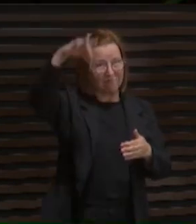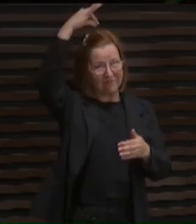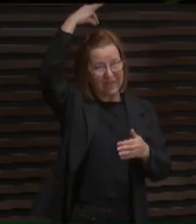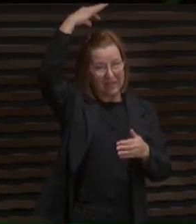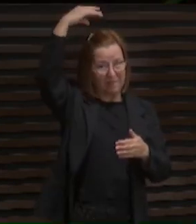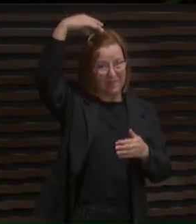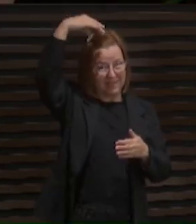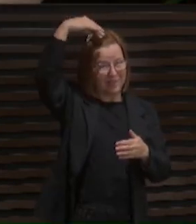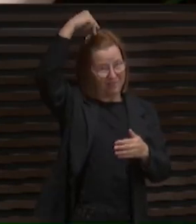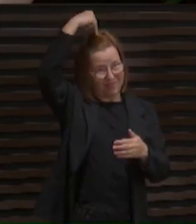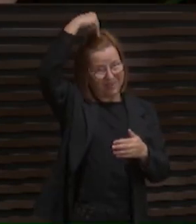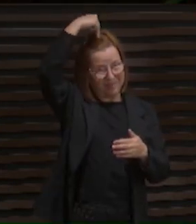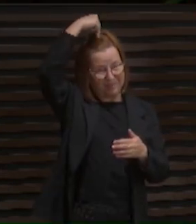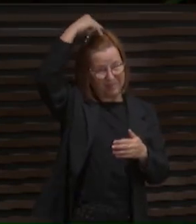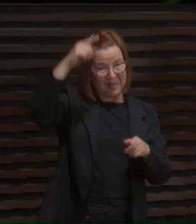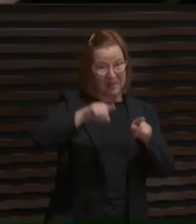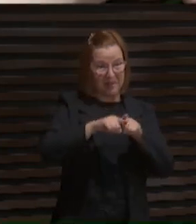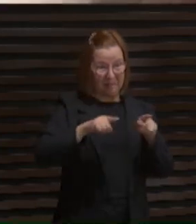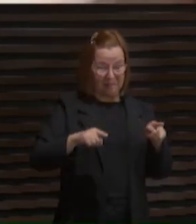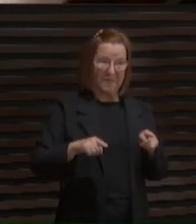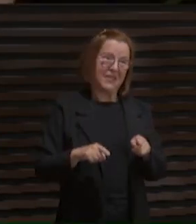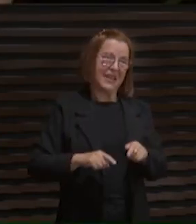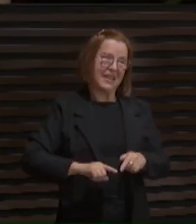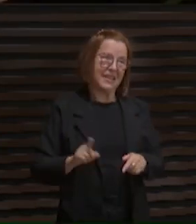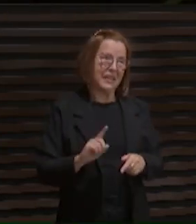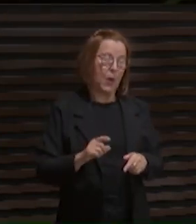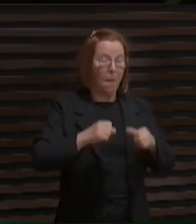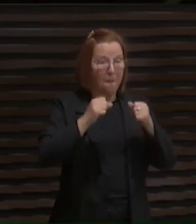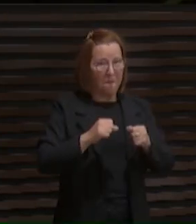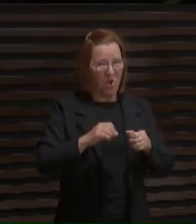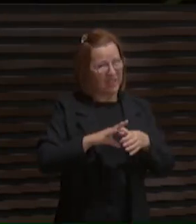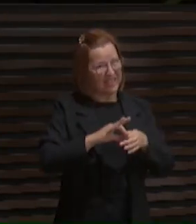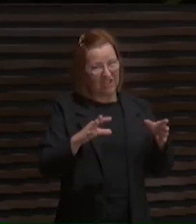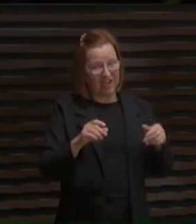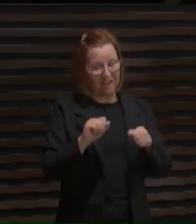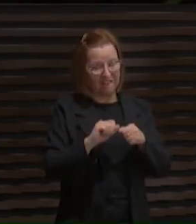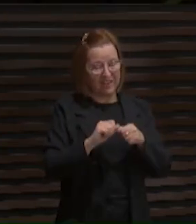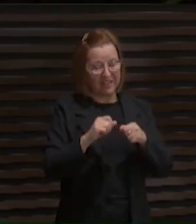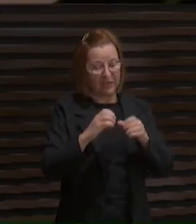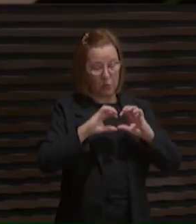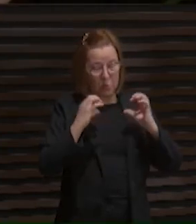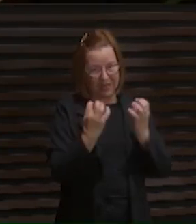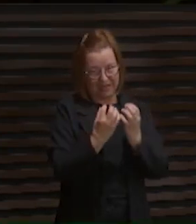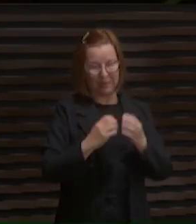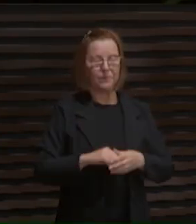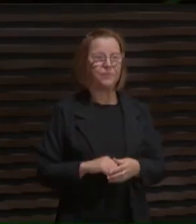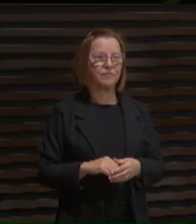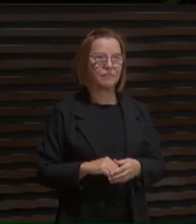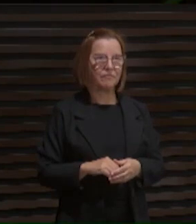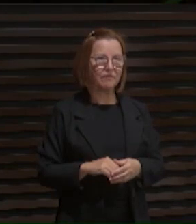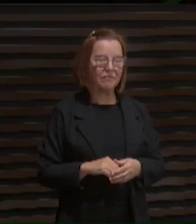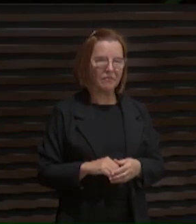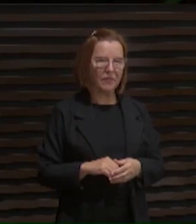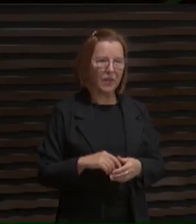que ele tem trazido. Até quando ele fala da nossa morte e inclusão, na nossa inclusão na morte e na vida de Cristo, ele